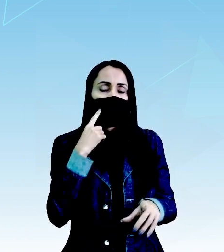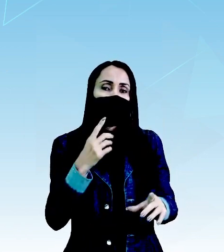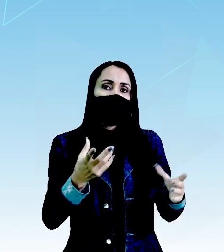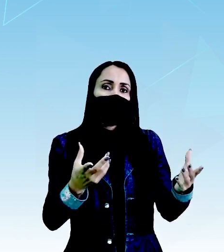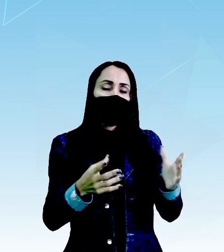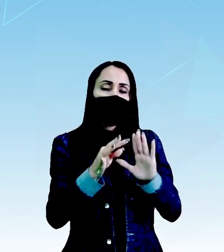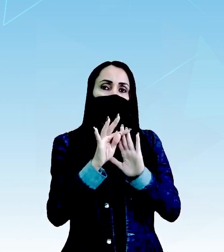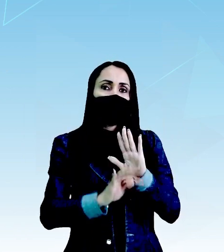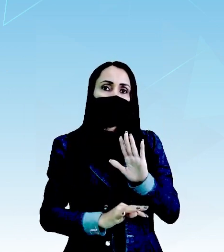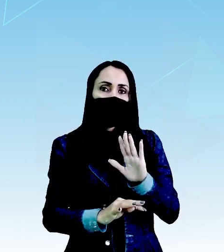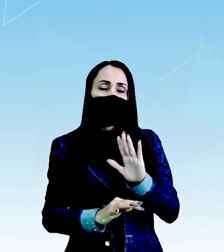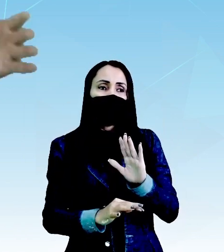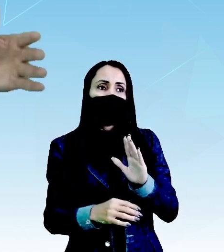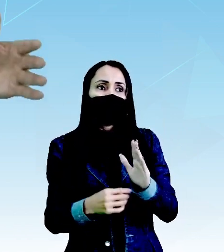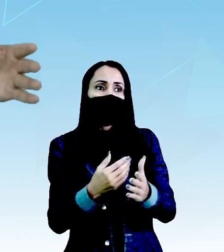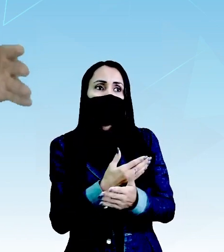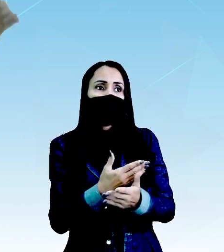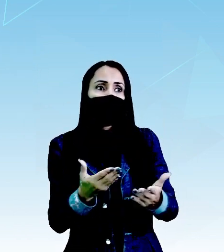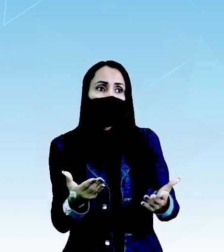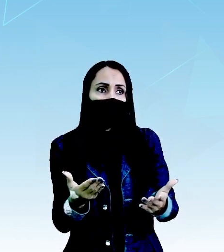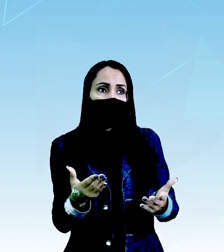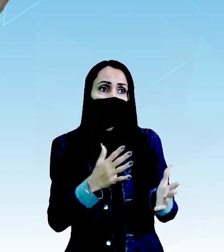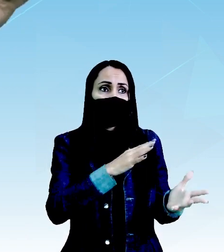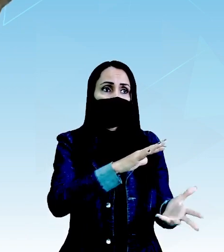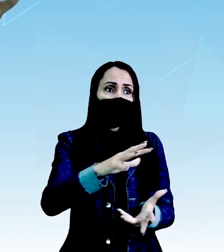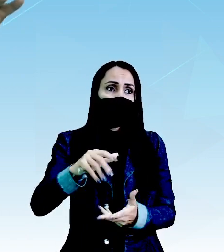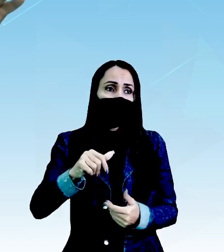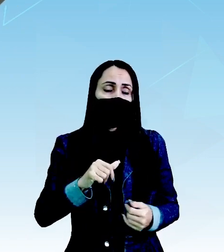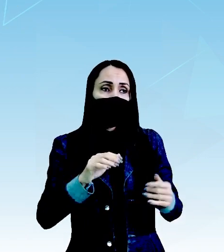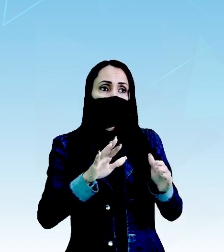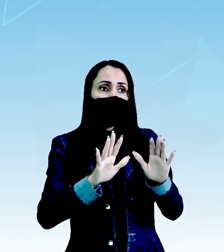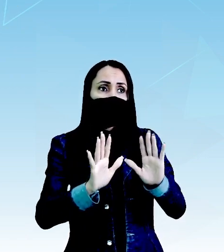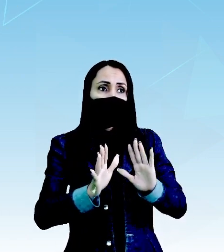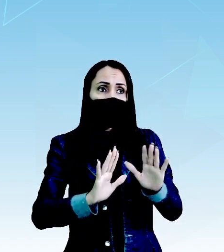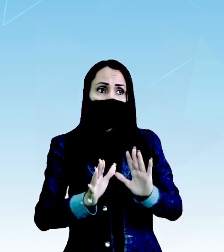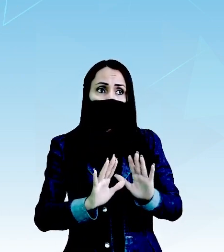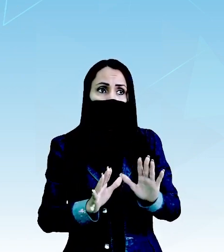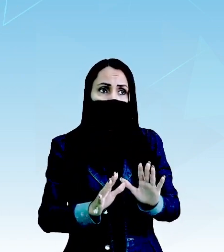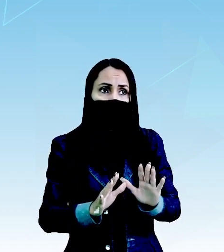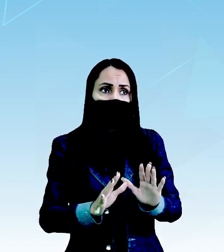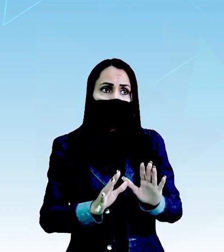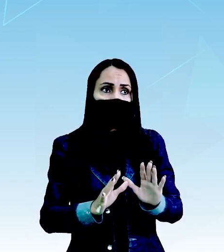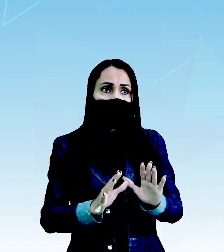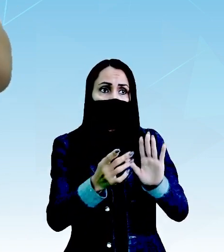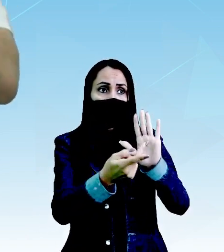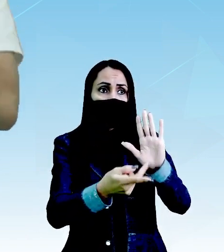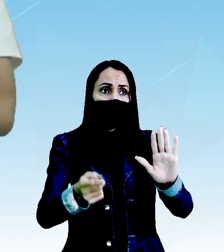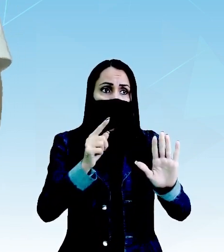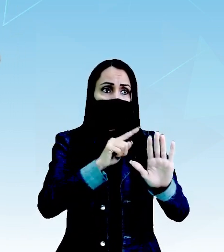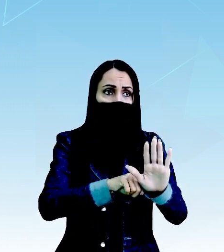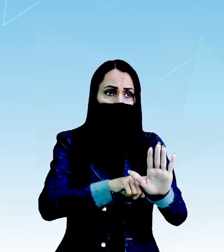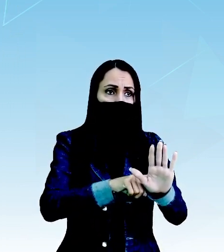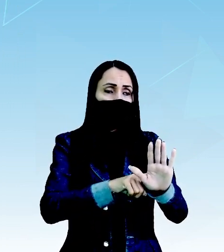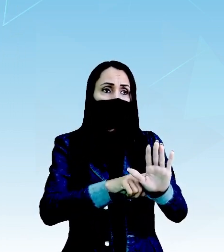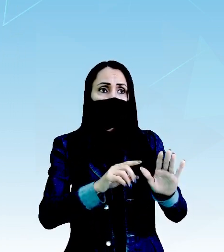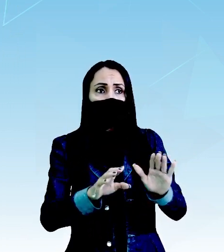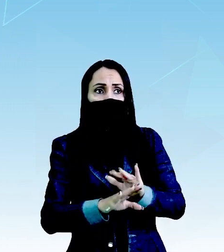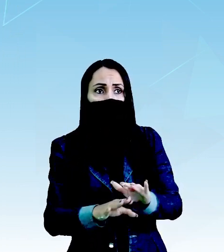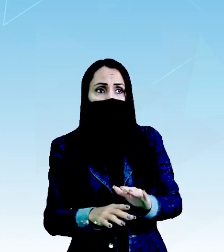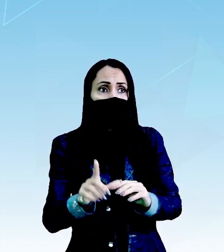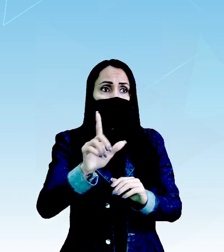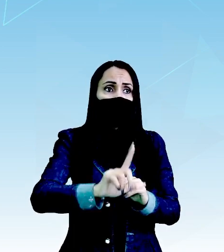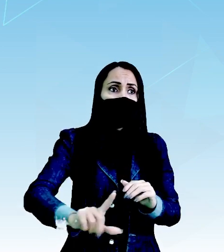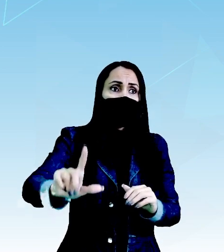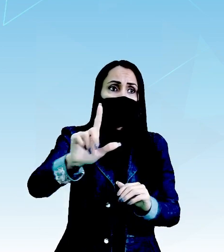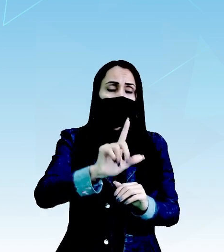com ambiguidades do mundo que não é metafórico, o mundo metafórico da literatura. Então,